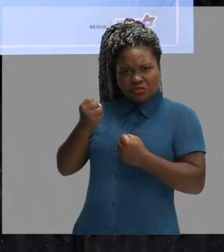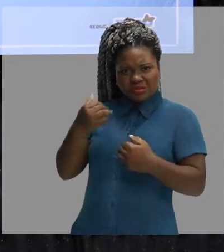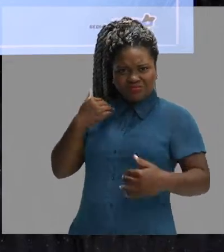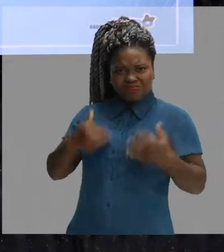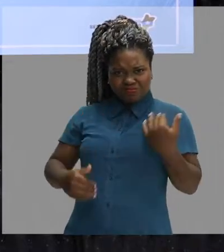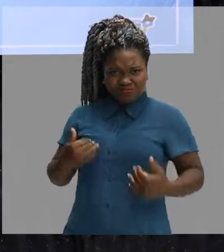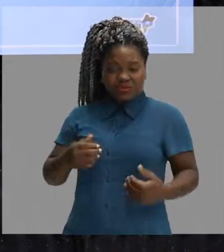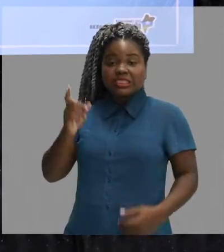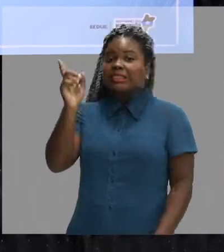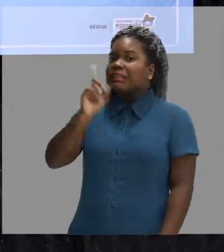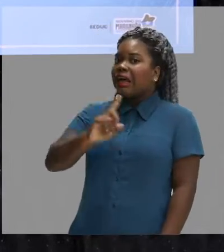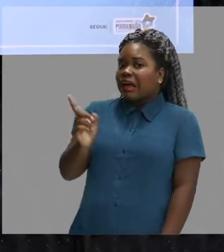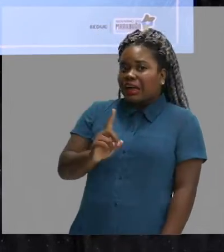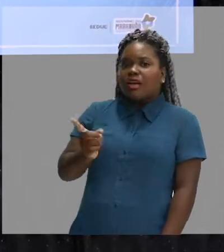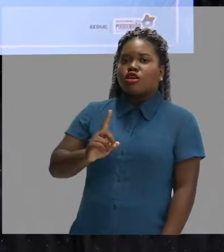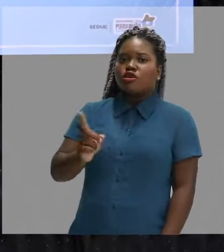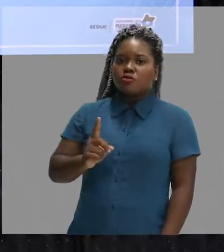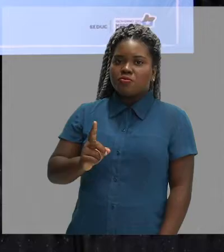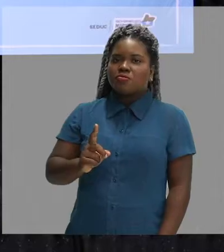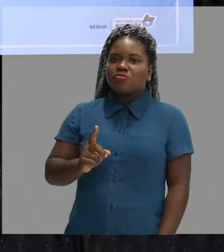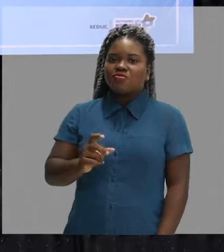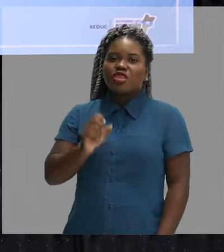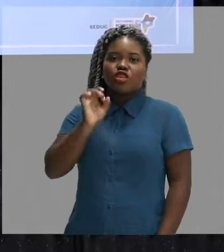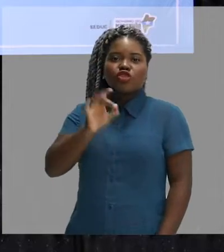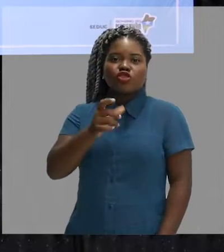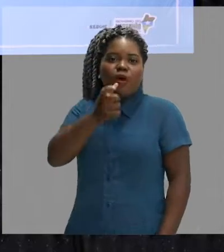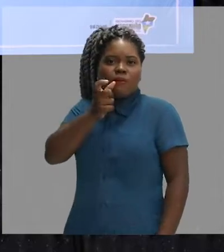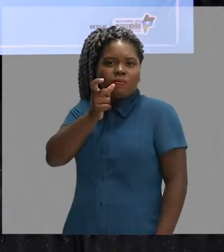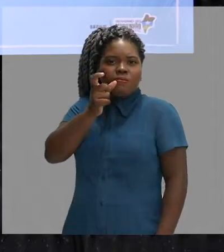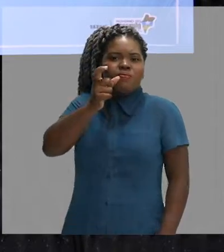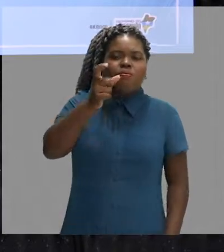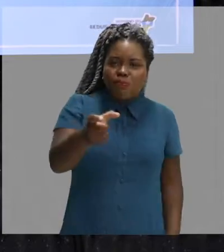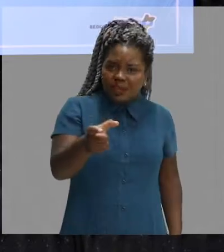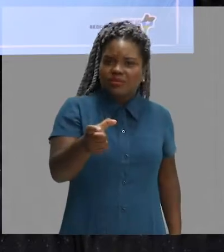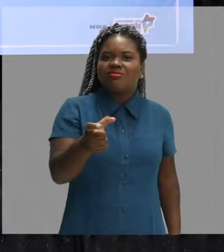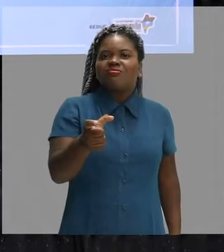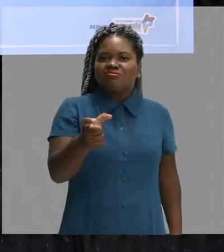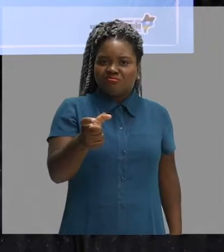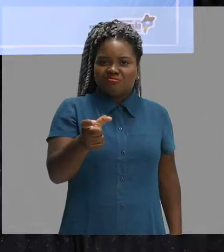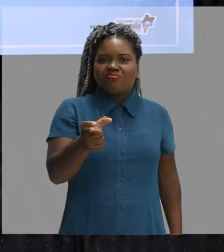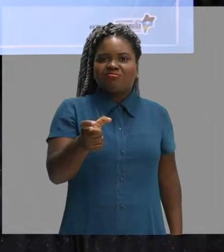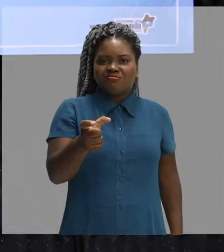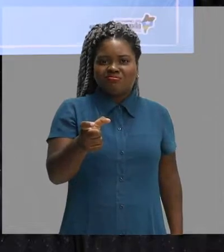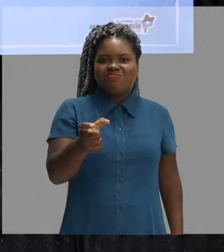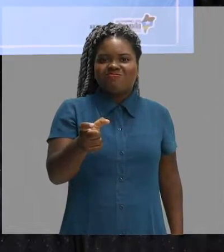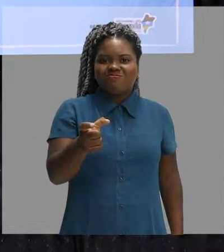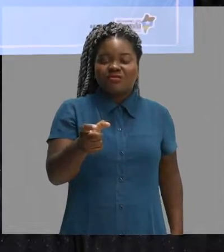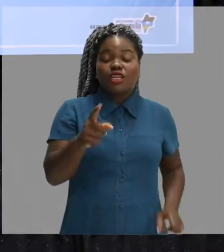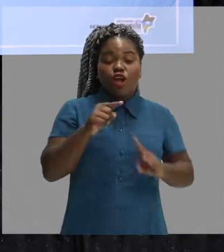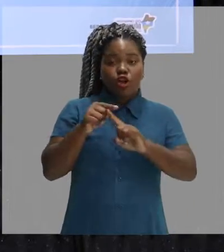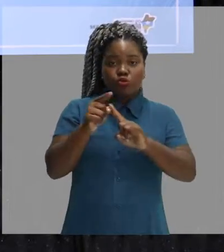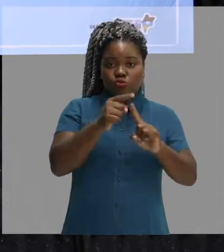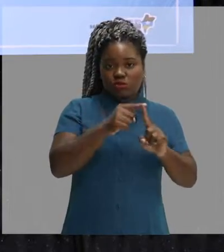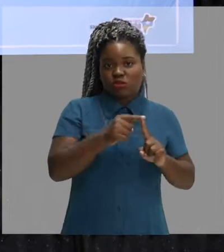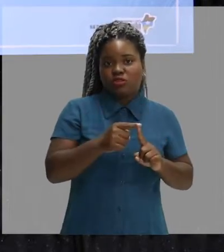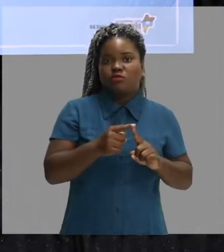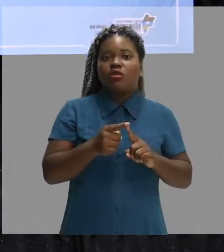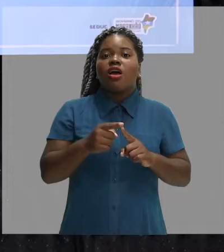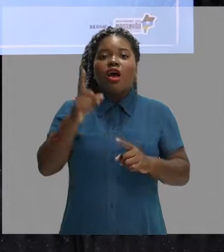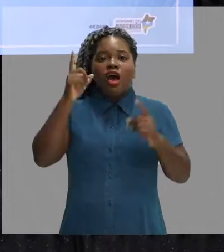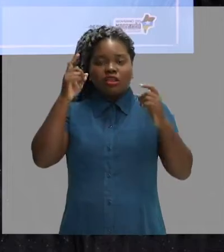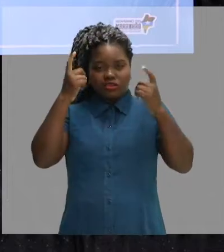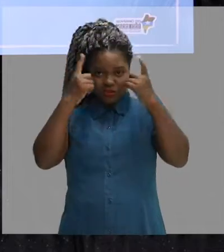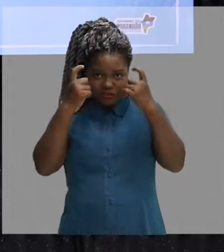chantagem, elas podem estabelecer aquilo que a gente está citando como violência psicológica. Não há necessidade de causar